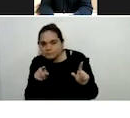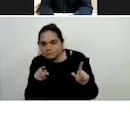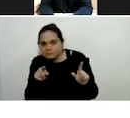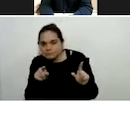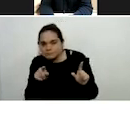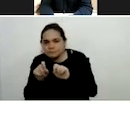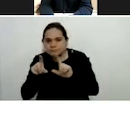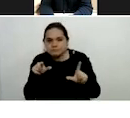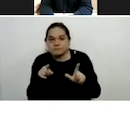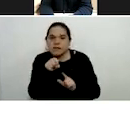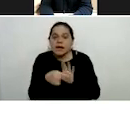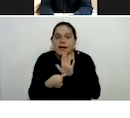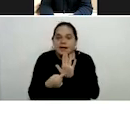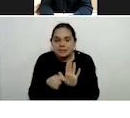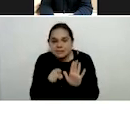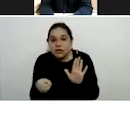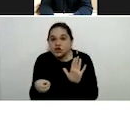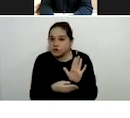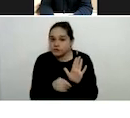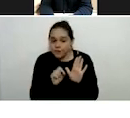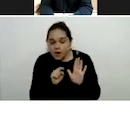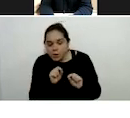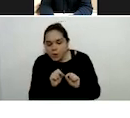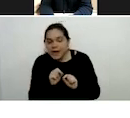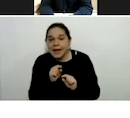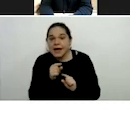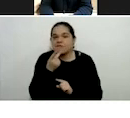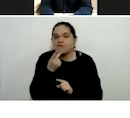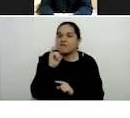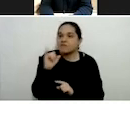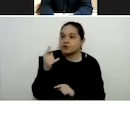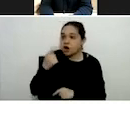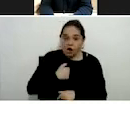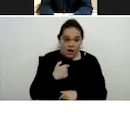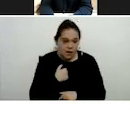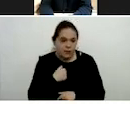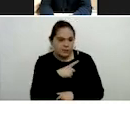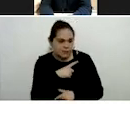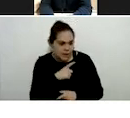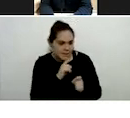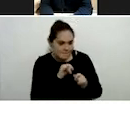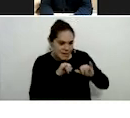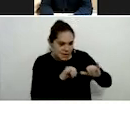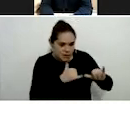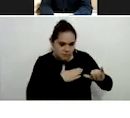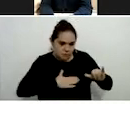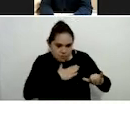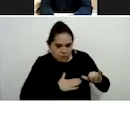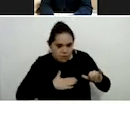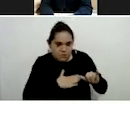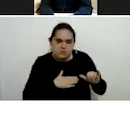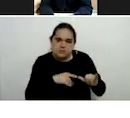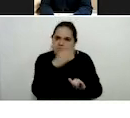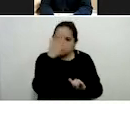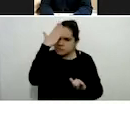estabelecimento. Esse botão é novo. Então, o trabalhador que tem ali um estabelecimento perto da sua casa e sabe que tem